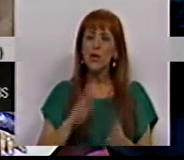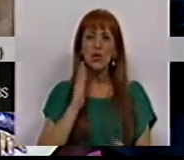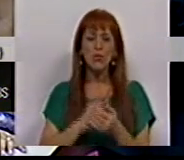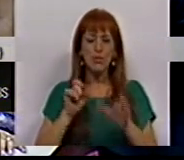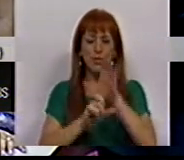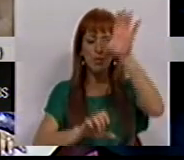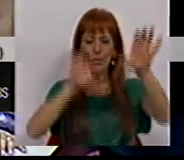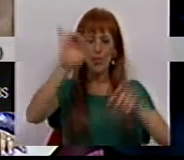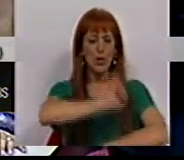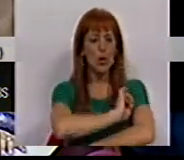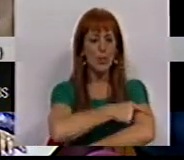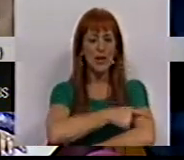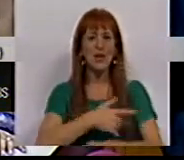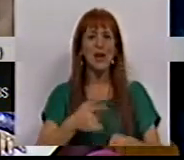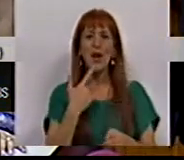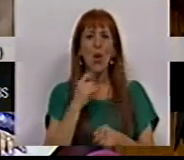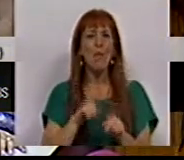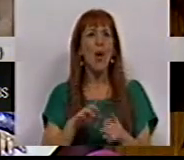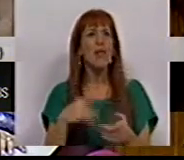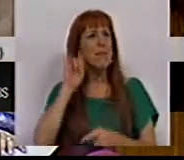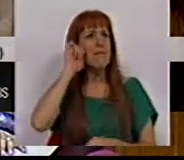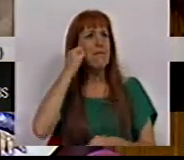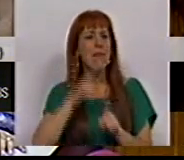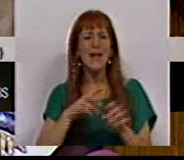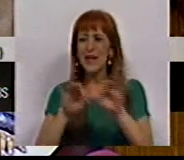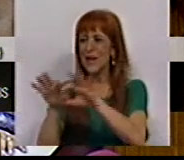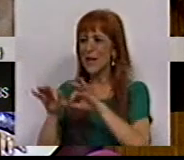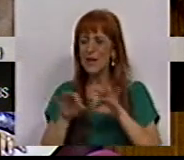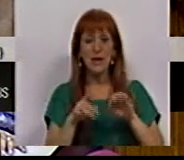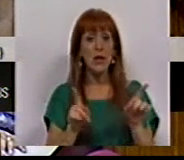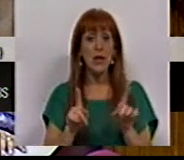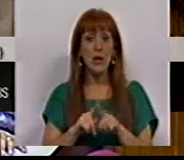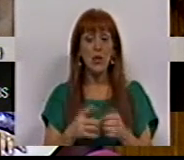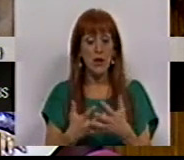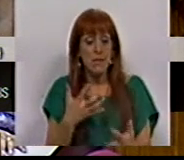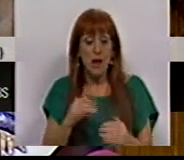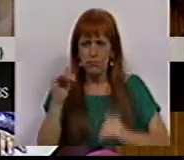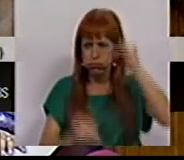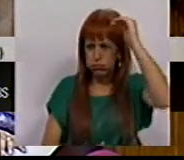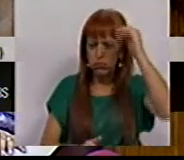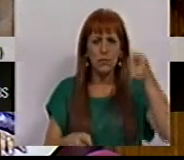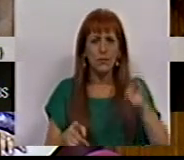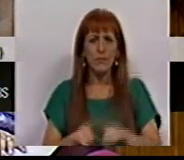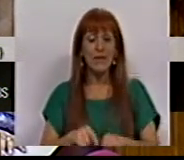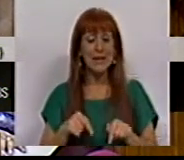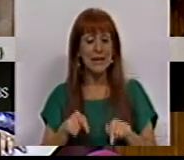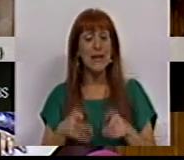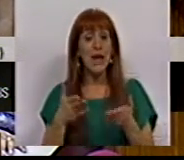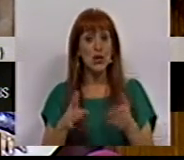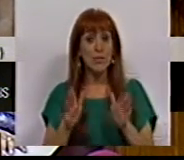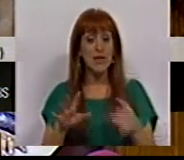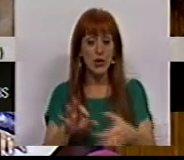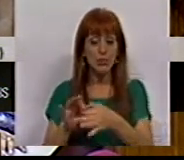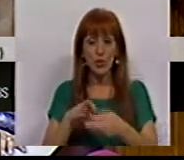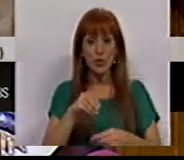de descentralização de competências não pode colocar em causa a universalidade, nem acentuar assimetrias e deve contribuir para a